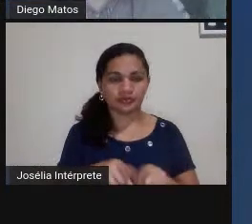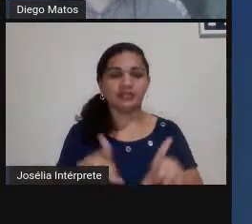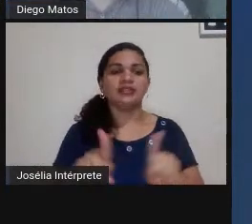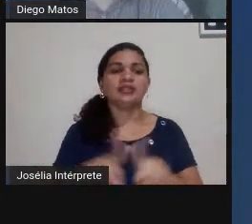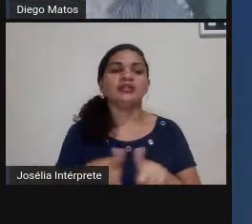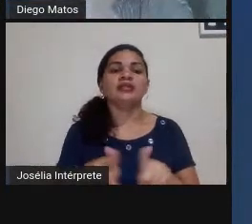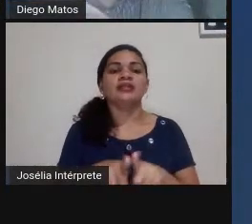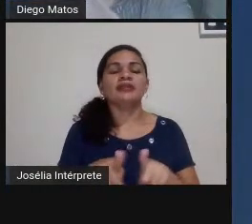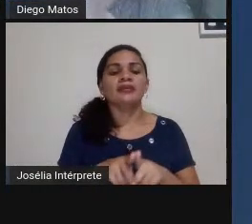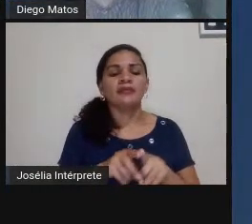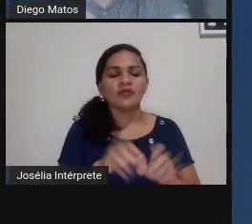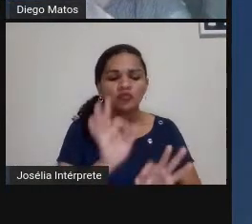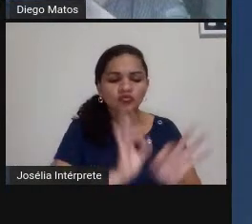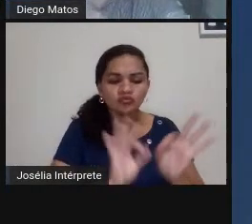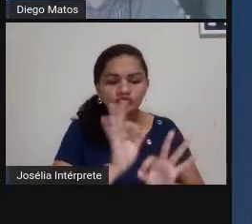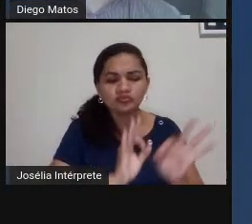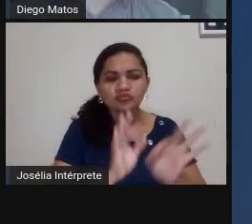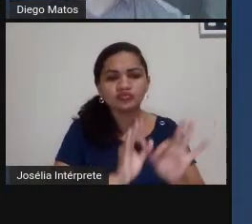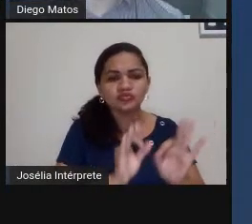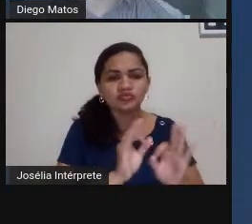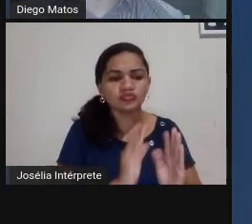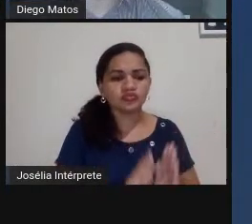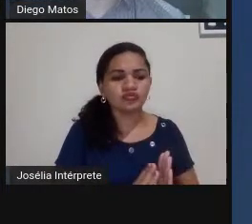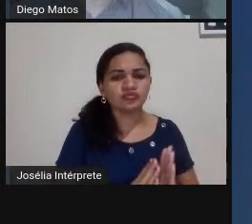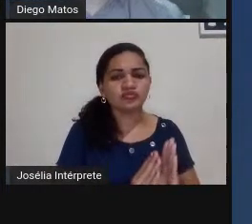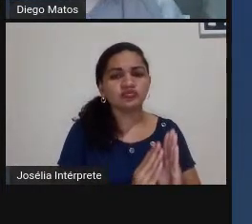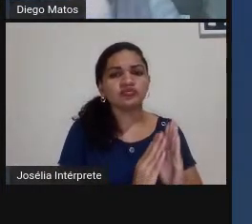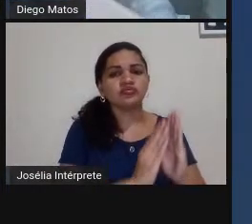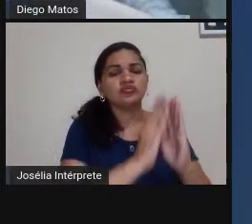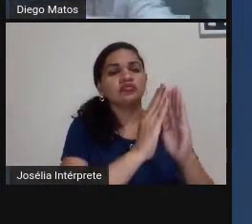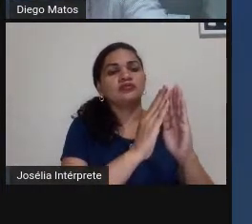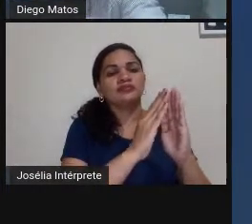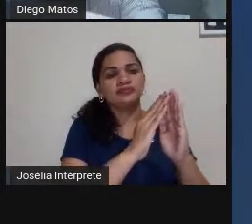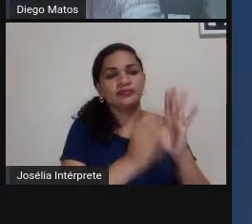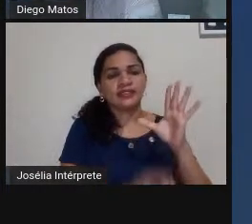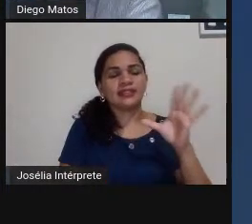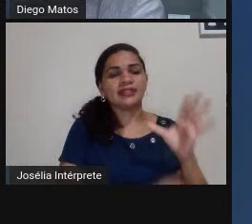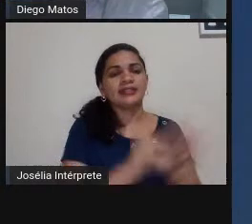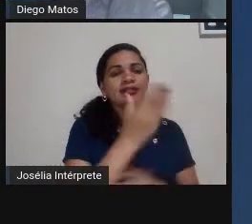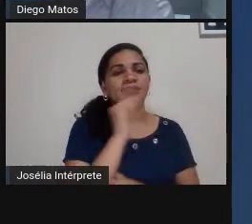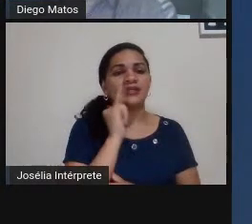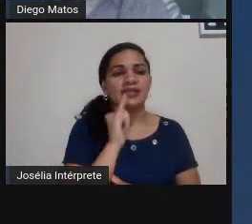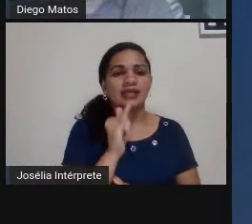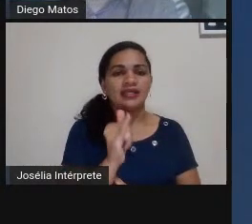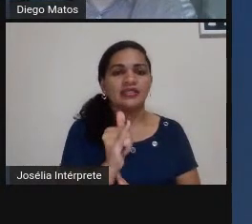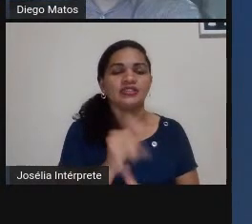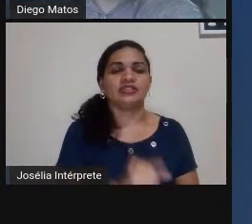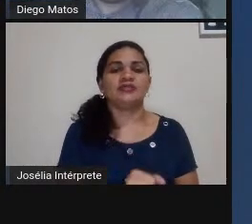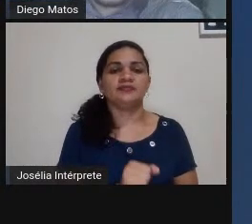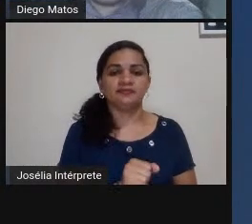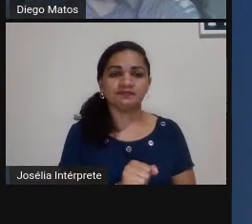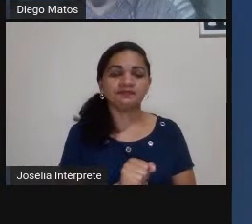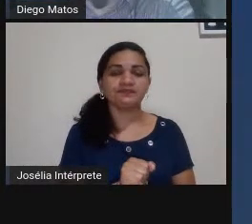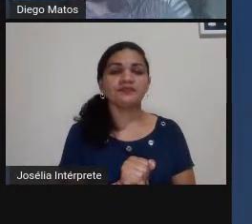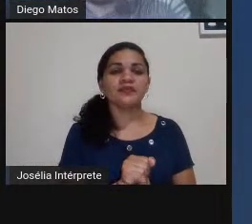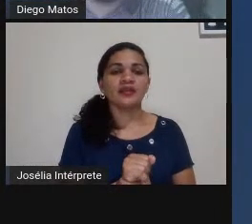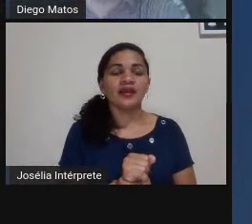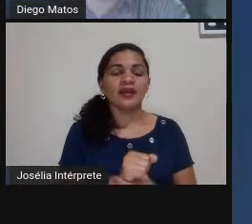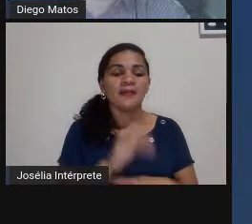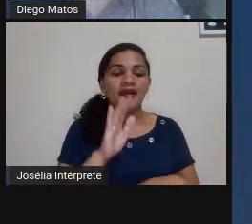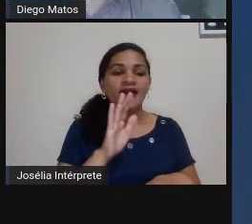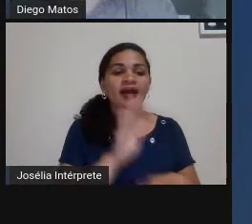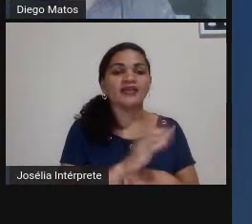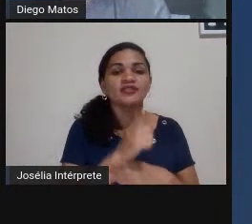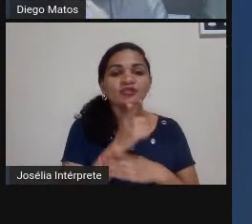usina para fazer uma mini torre de geração de energia eólica justamente para ajudar a bombear a água lá